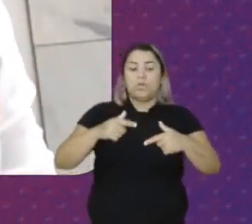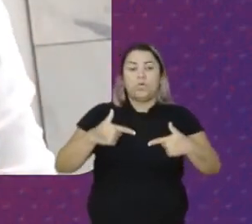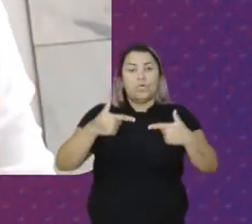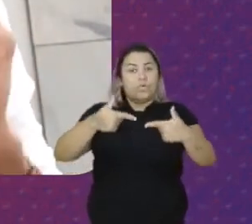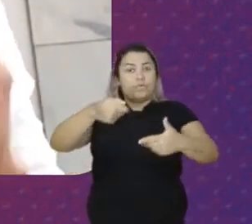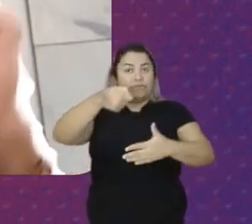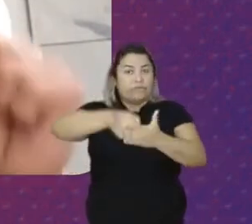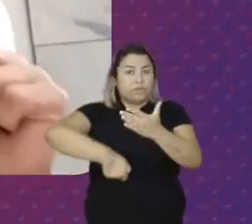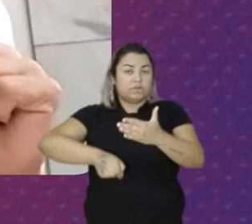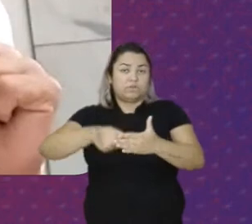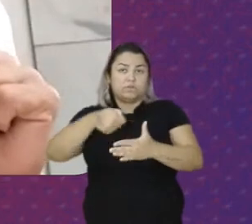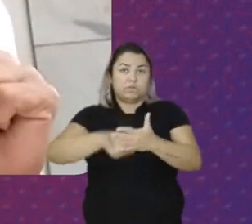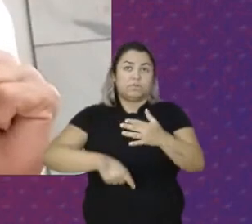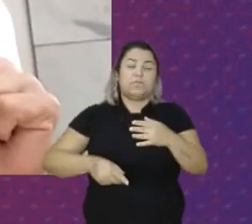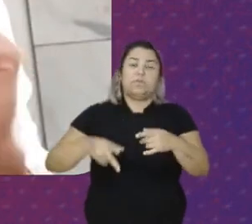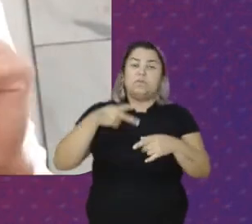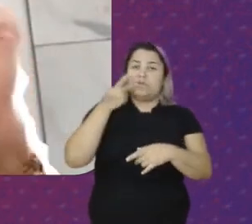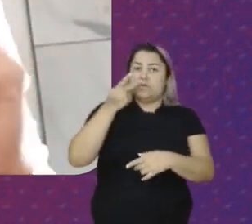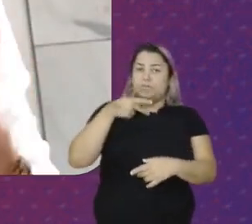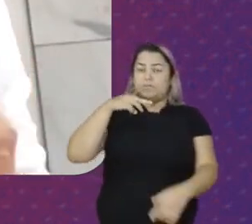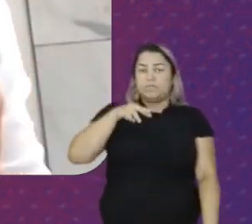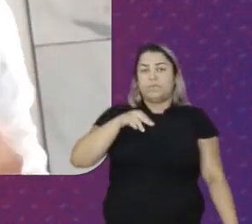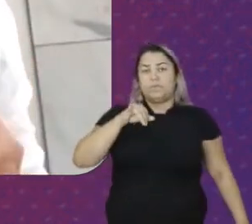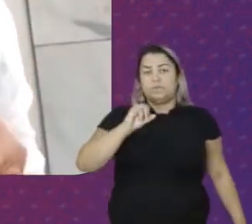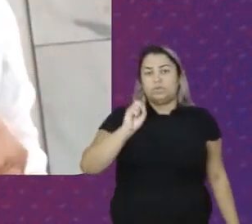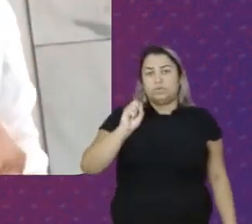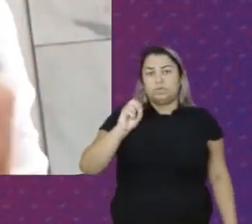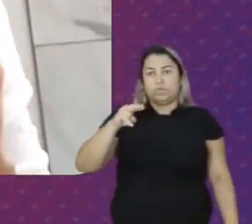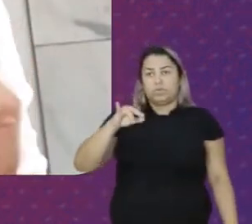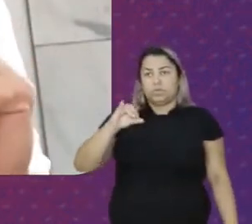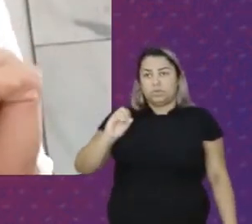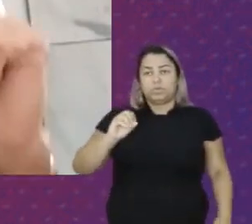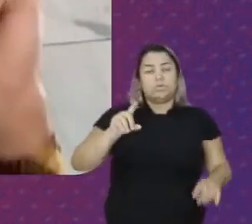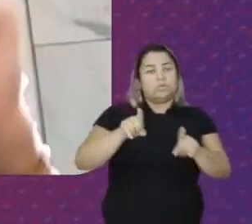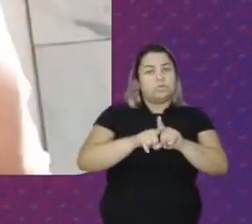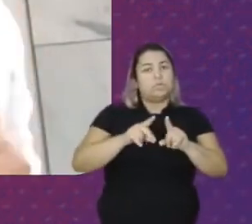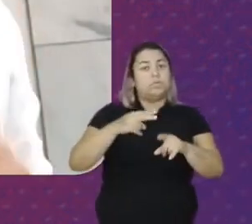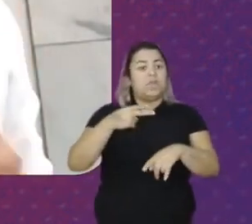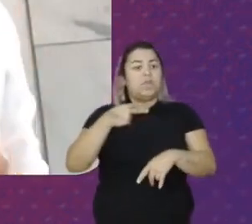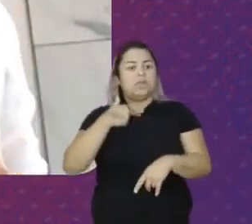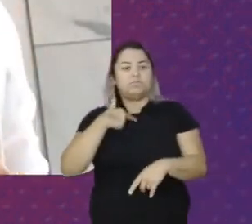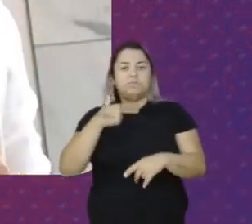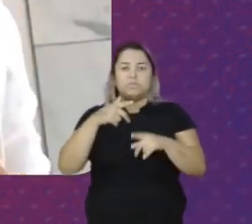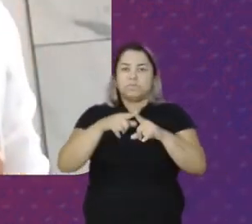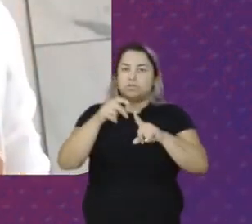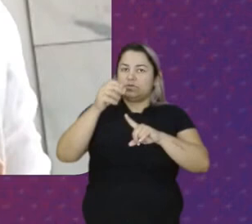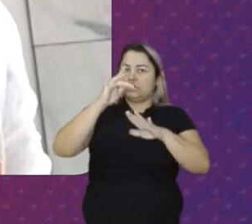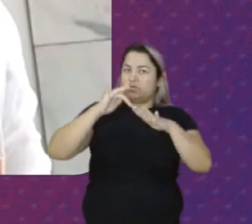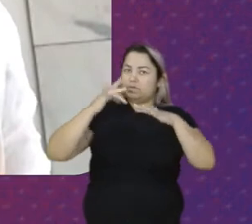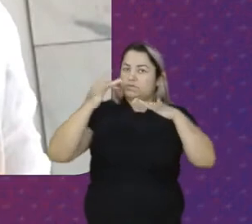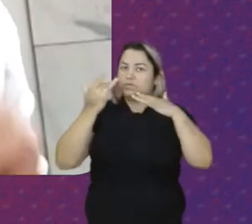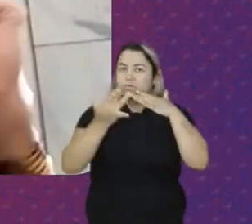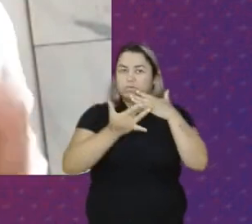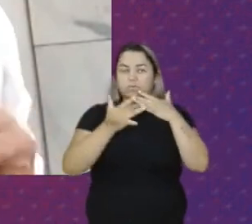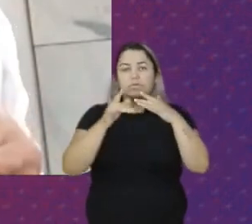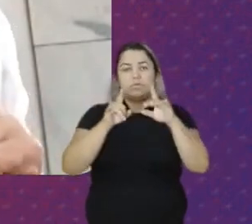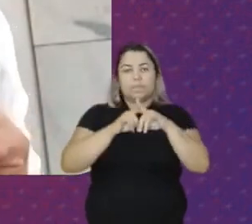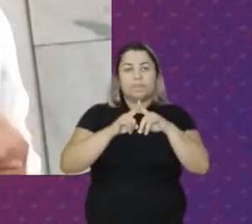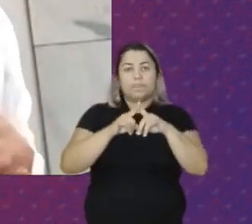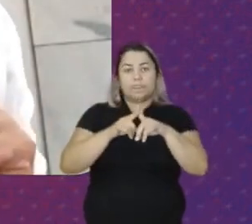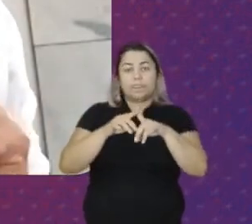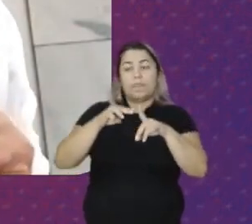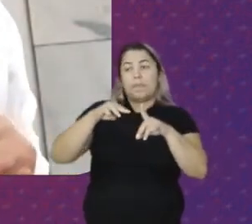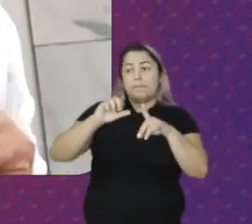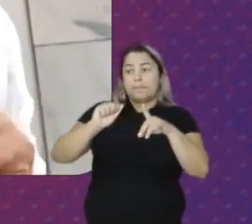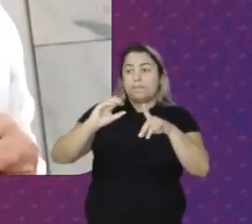enfrentamento a esse discurso misógino, que hoje, sobretudo, é ocupado nas redes sociais, no que a gente chama de